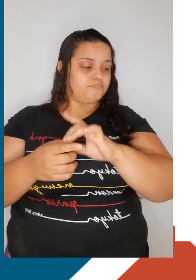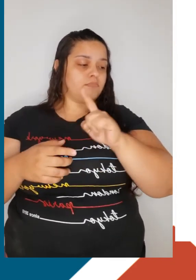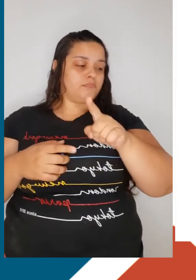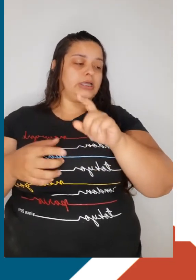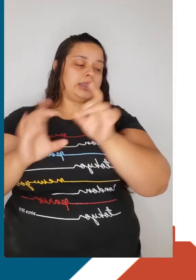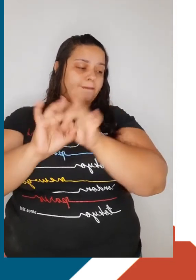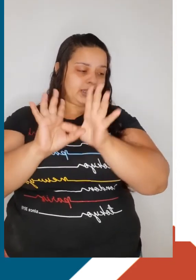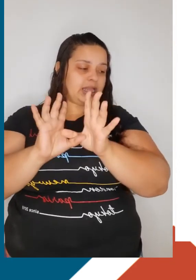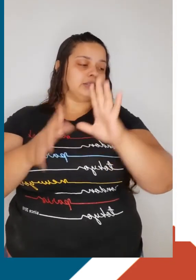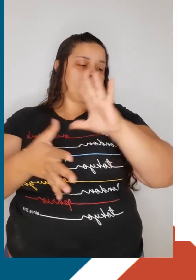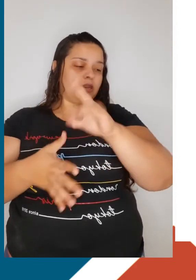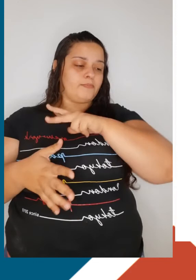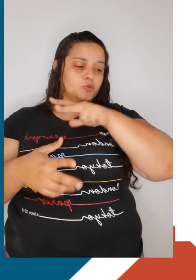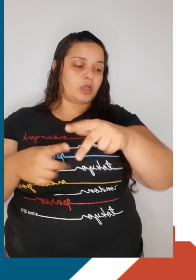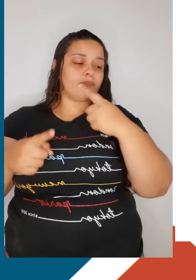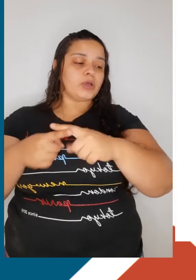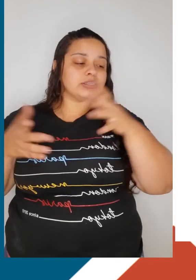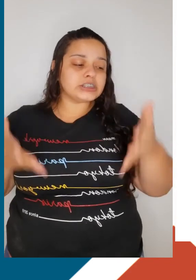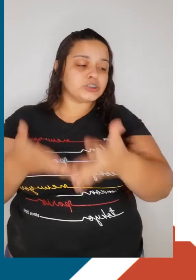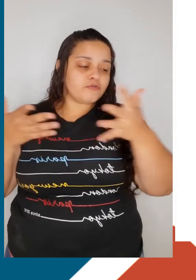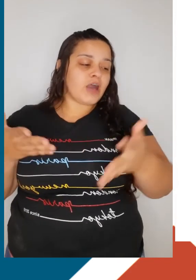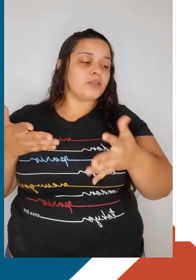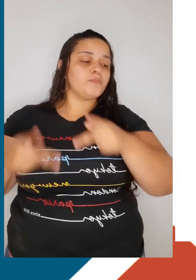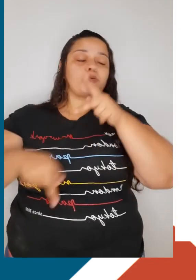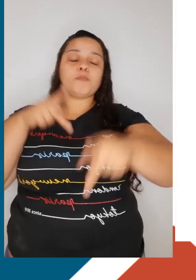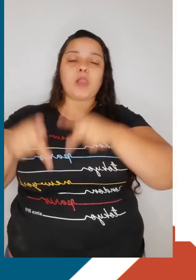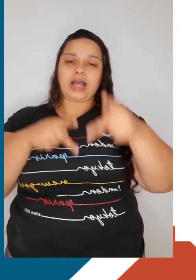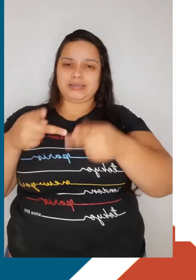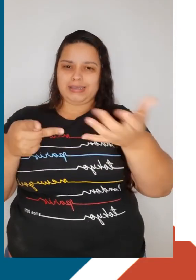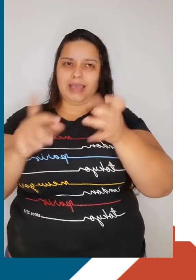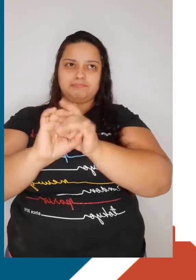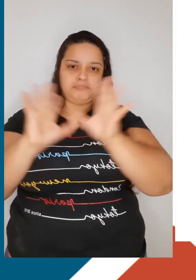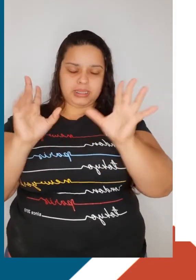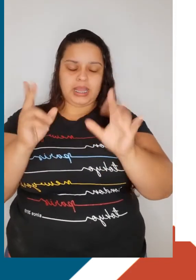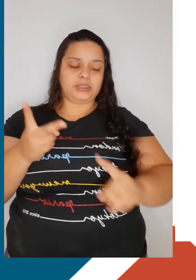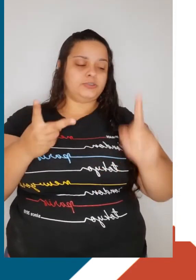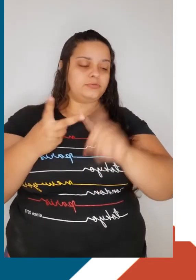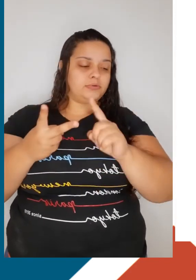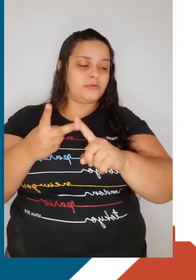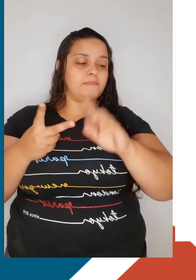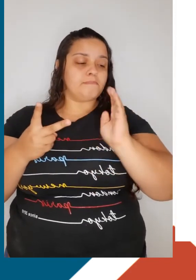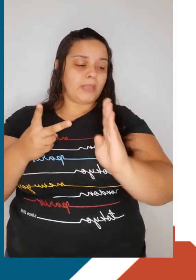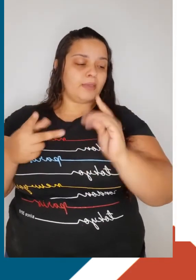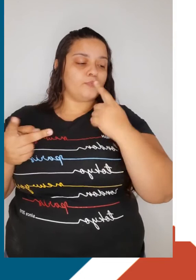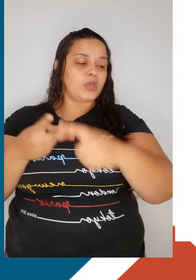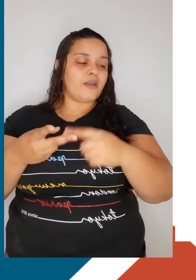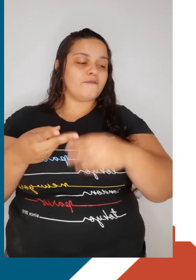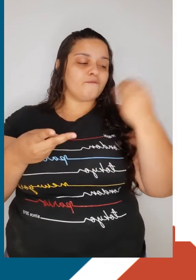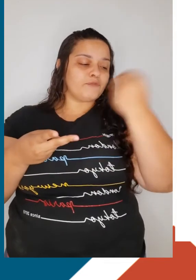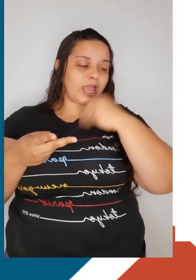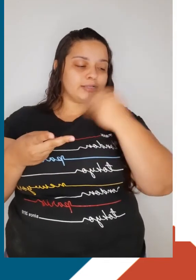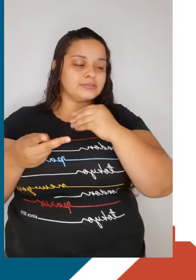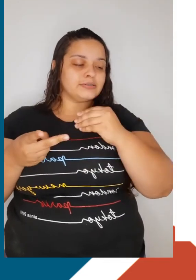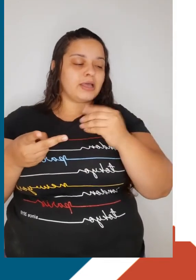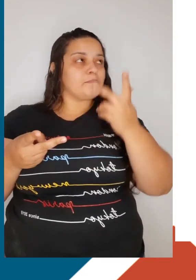apresentados se relacionam então ao processo de independência por ter incentivado o clamor popular por liberdade. Letra B. Por ter